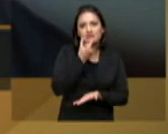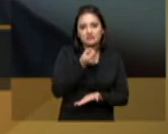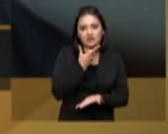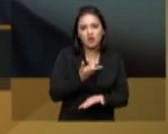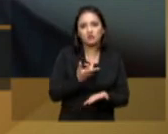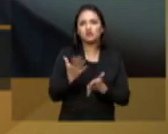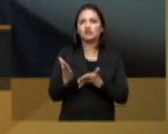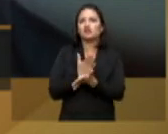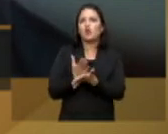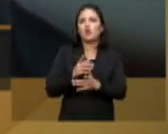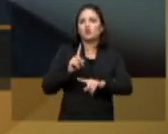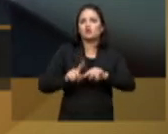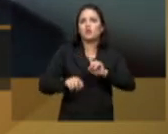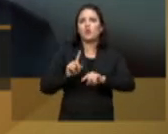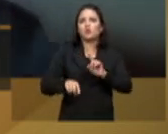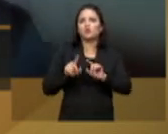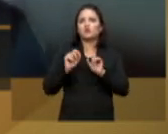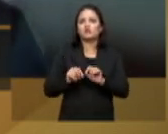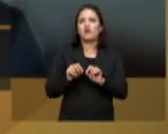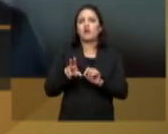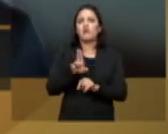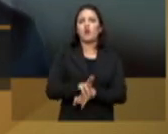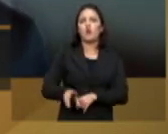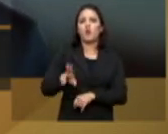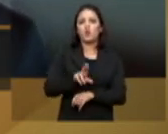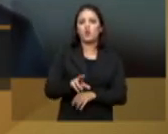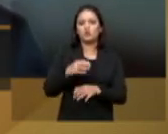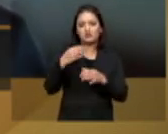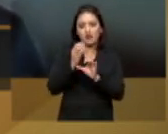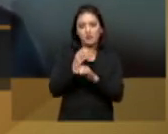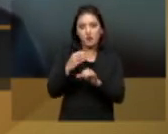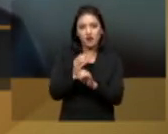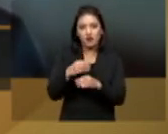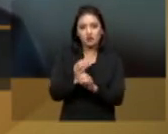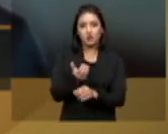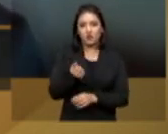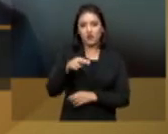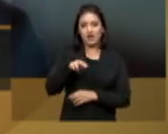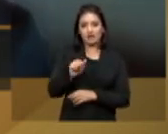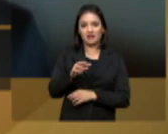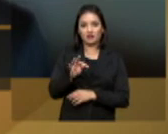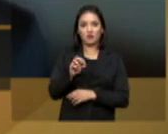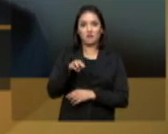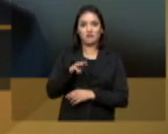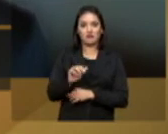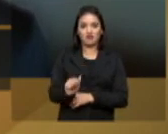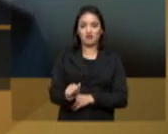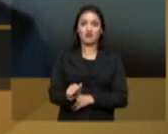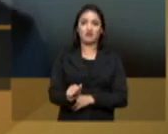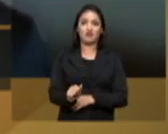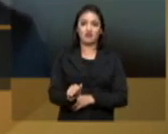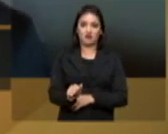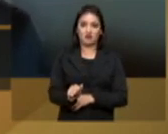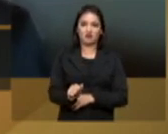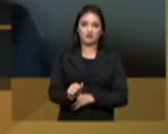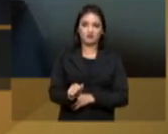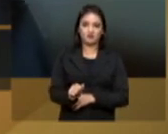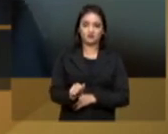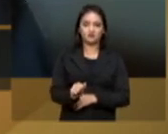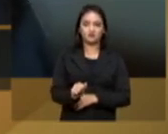certos produtos destinados ao uso em laboratório de anatomia patológica, citológica ou de análises